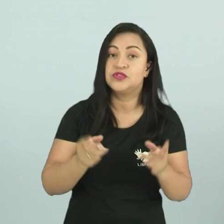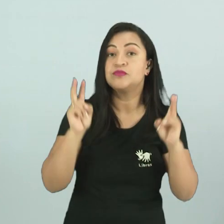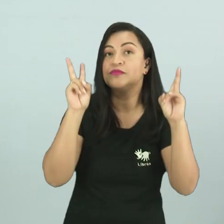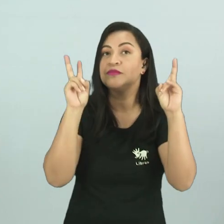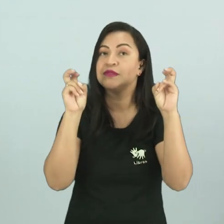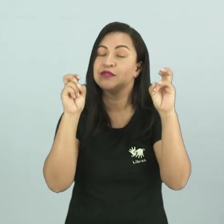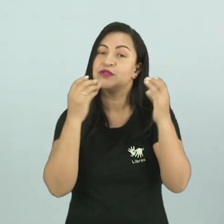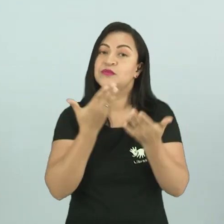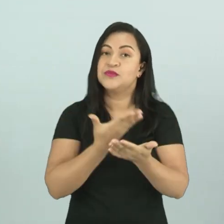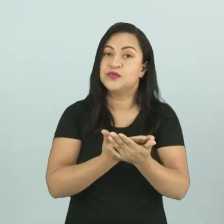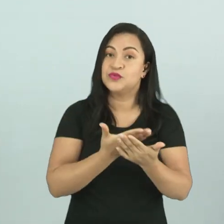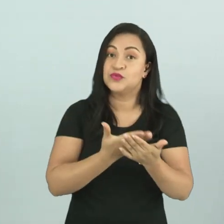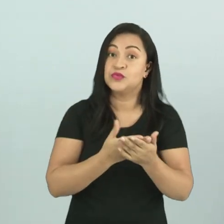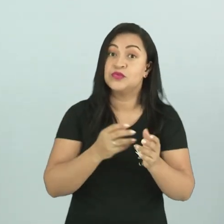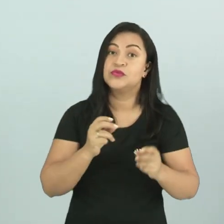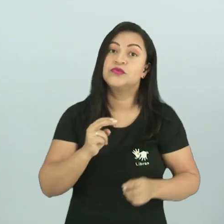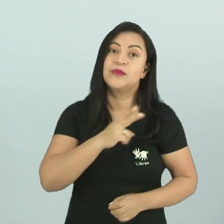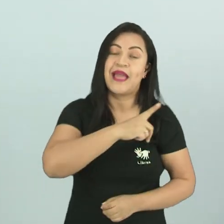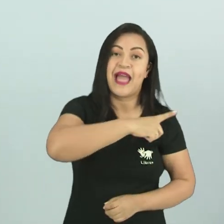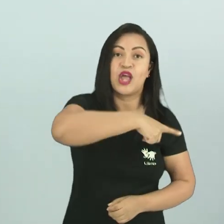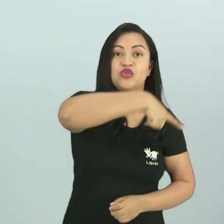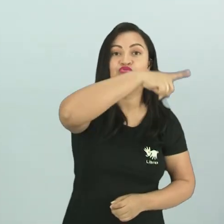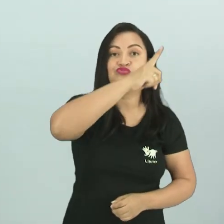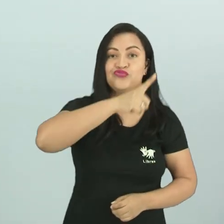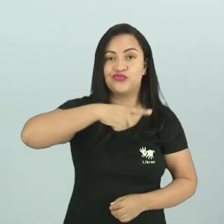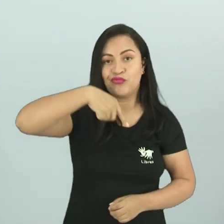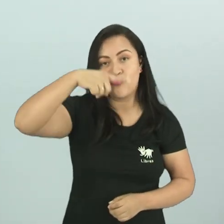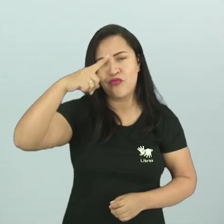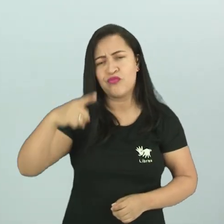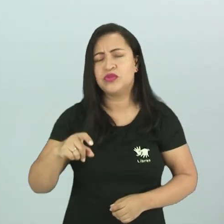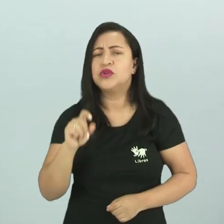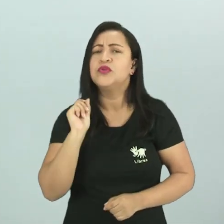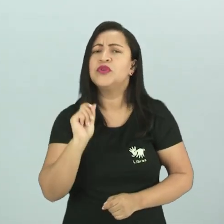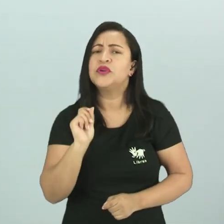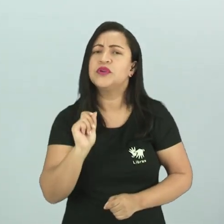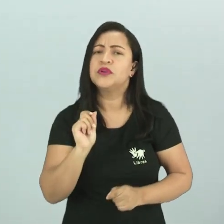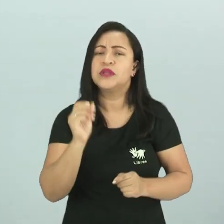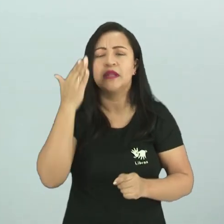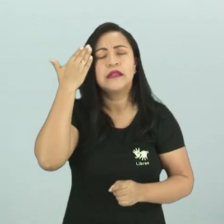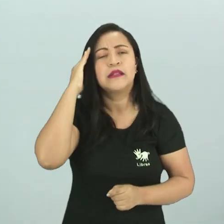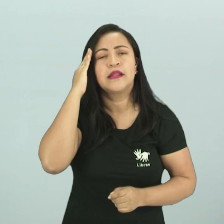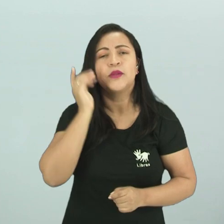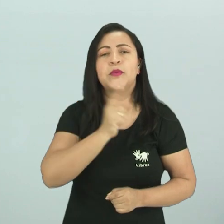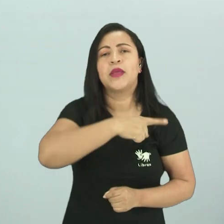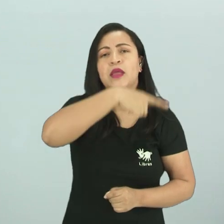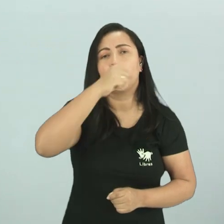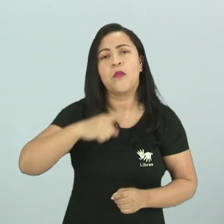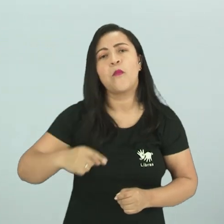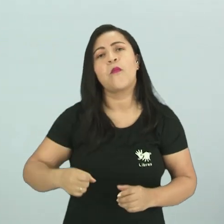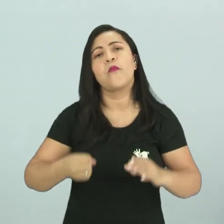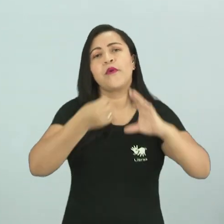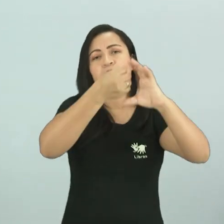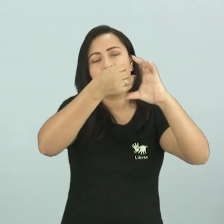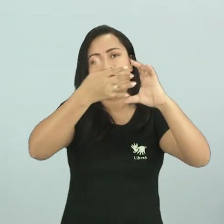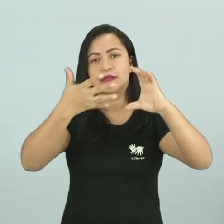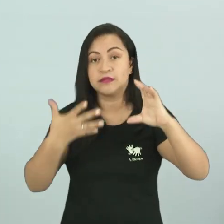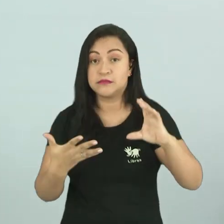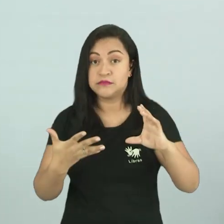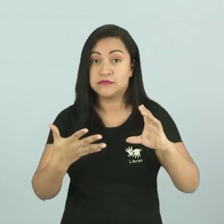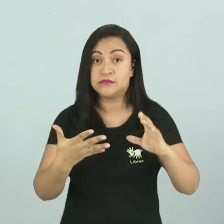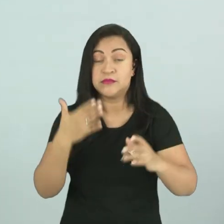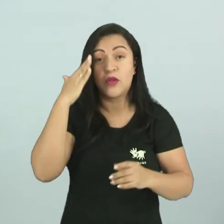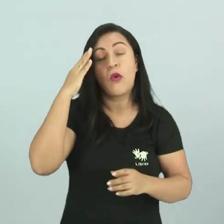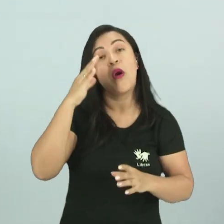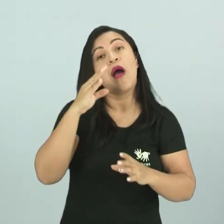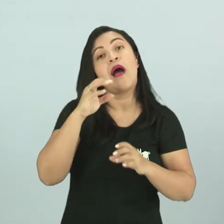ao estudo sobre as ondas. Nós vamos entender o que é uma onda, as classificações. Nós vamos também falar